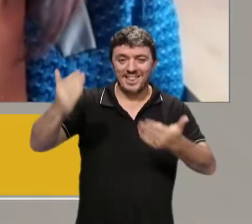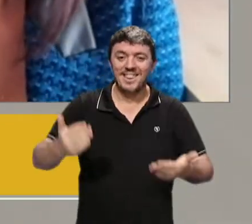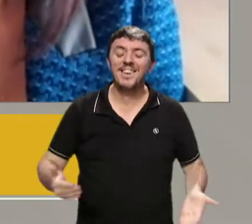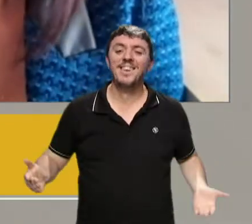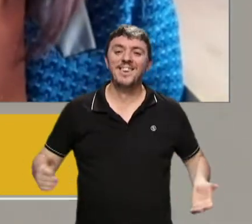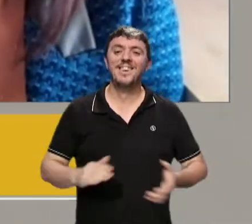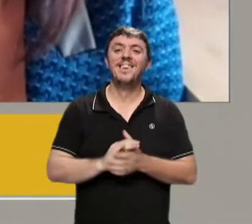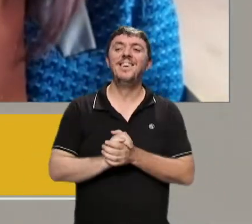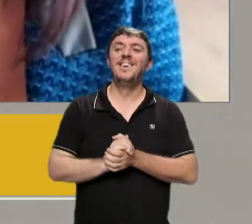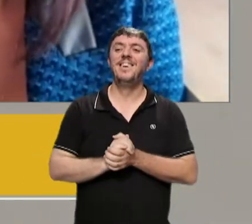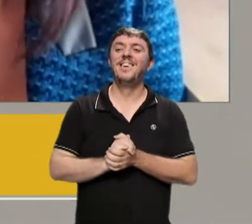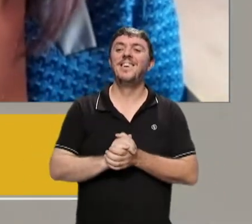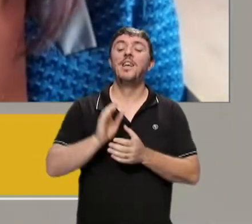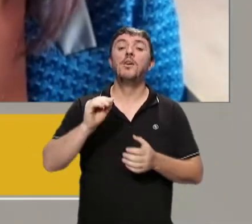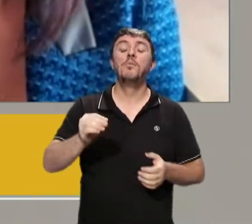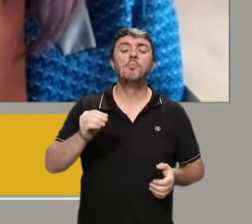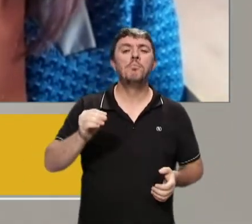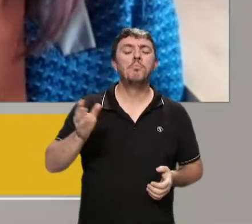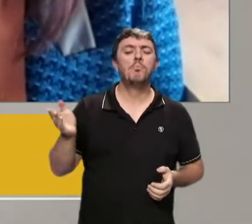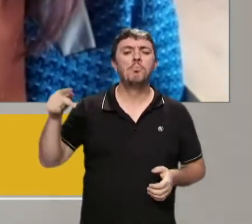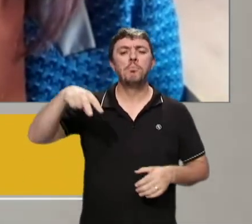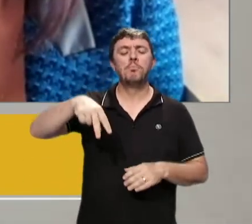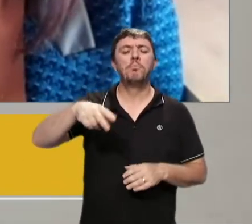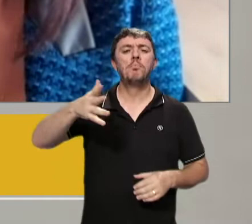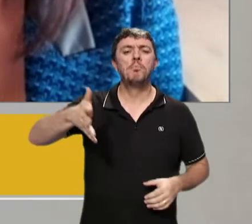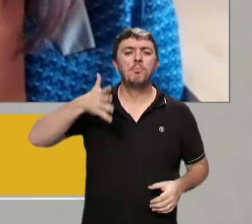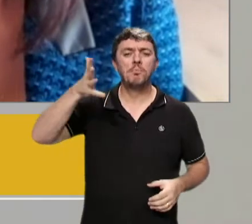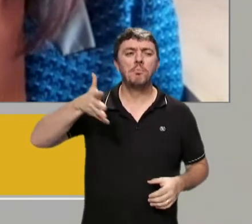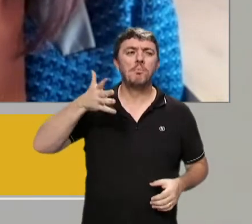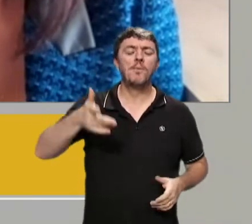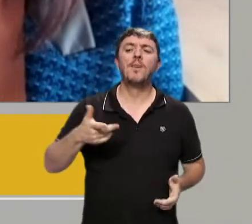tempo para falar sobre essa ferramenta importante. Afinal, eu já